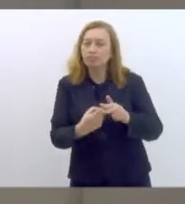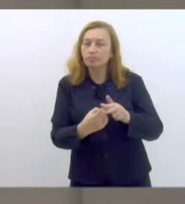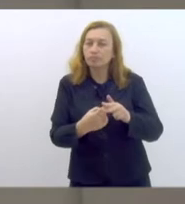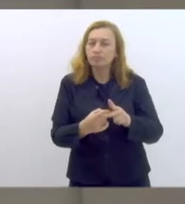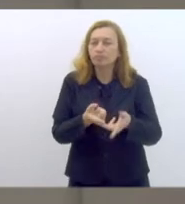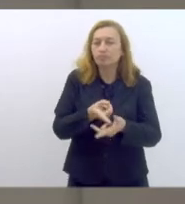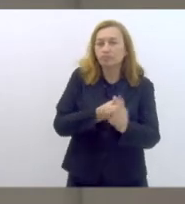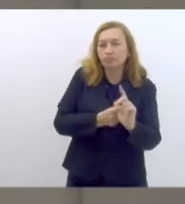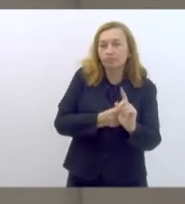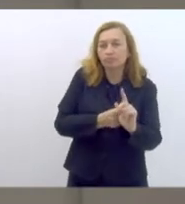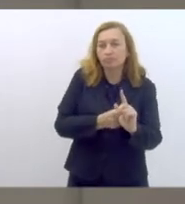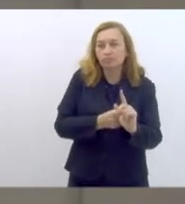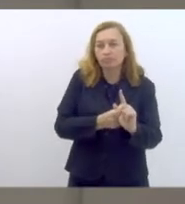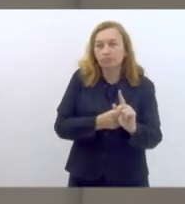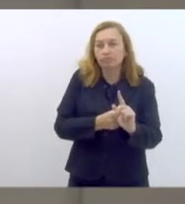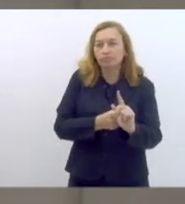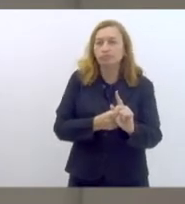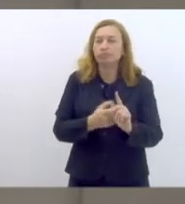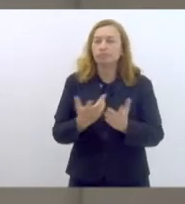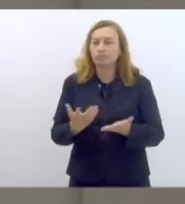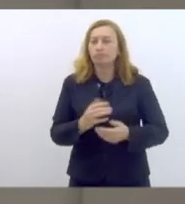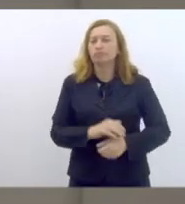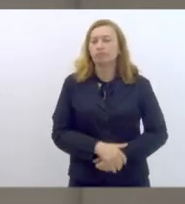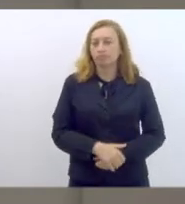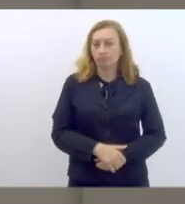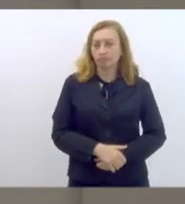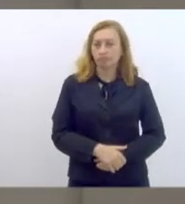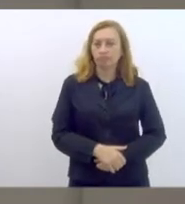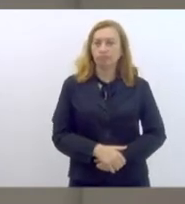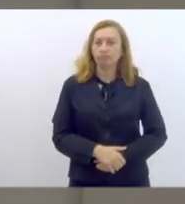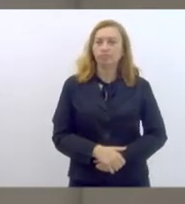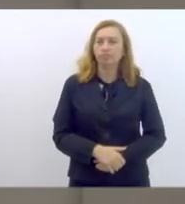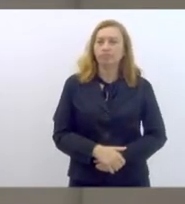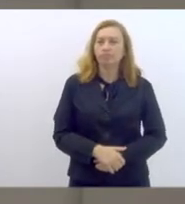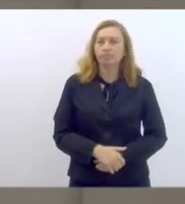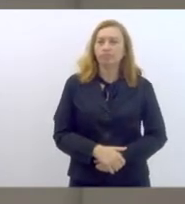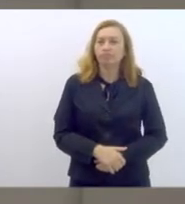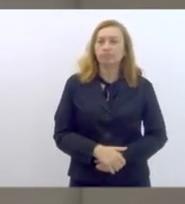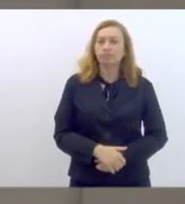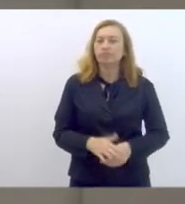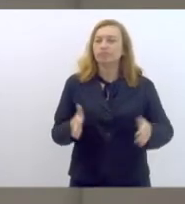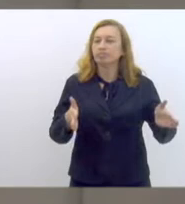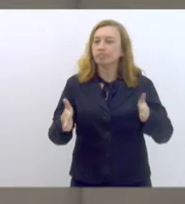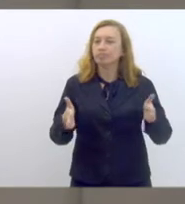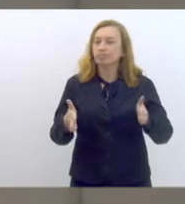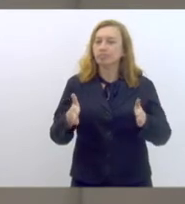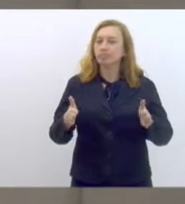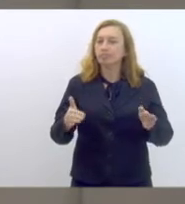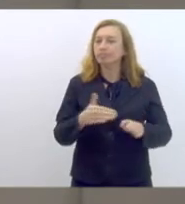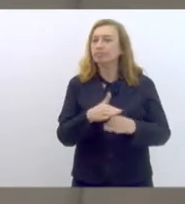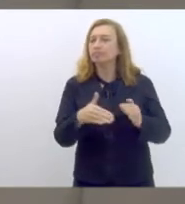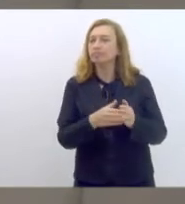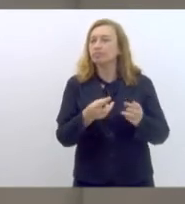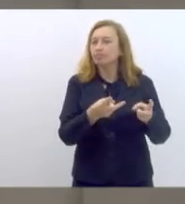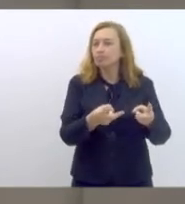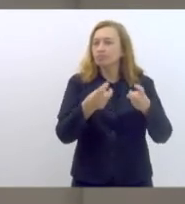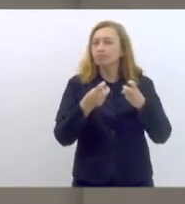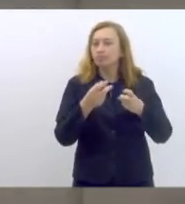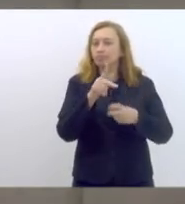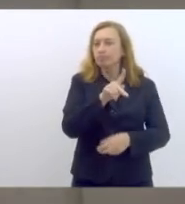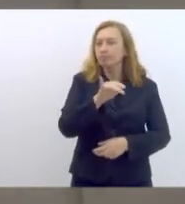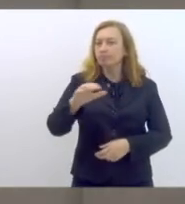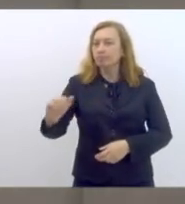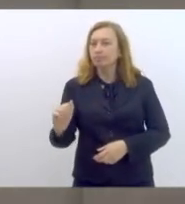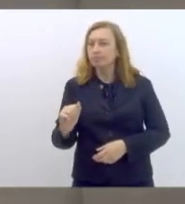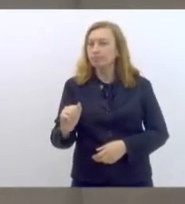dívida aplicando-se os índices, né? E aqui, jogando o período inteiro, aí você consegue ver que o IPCA seria